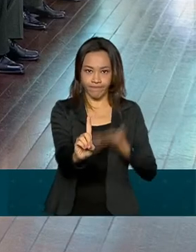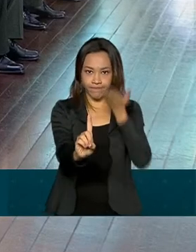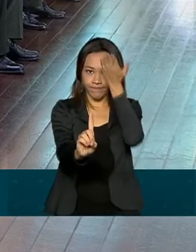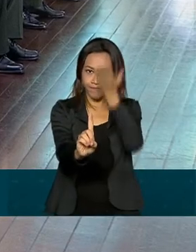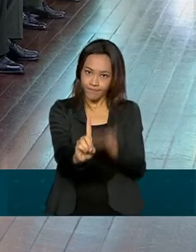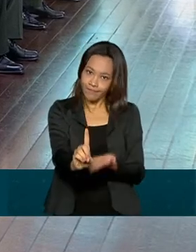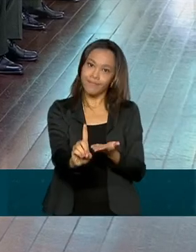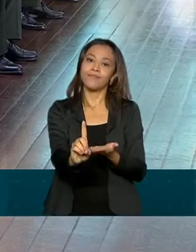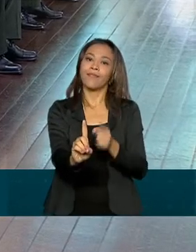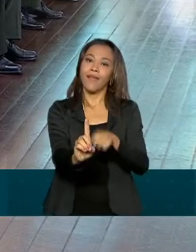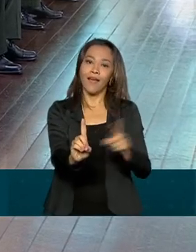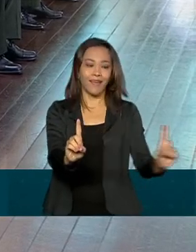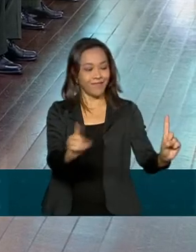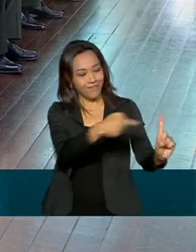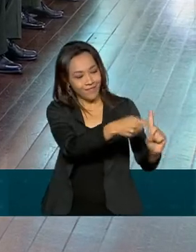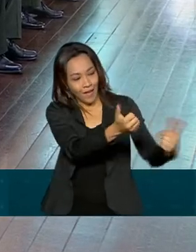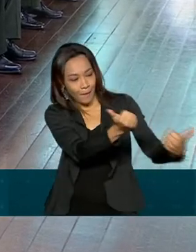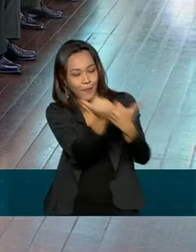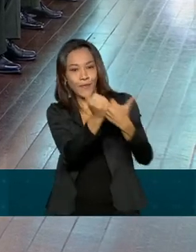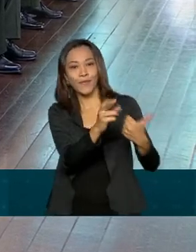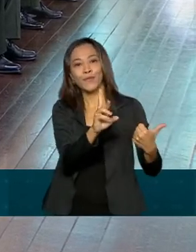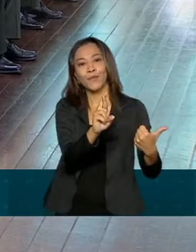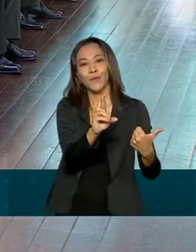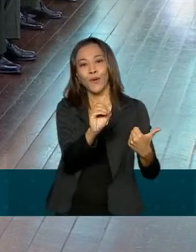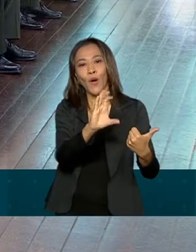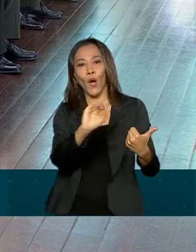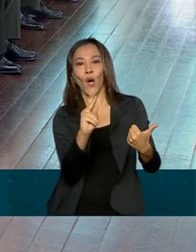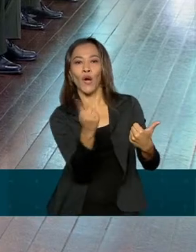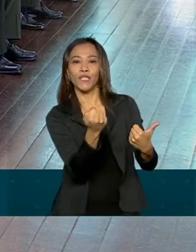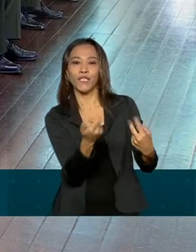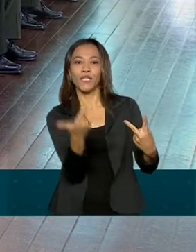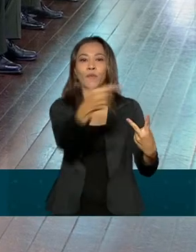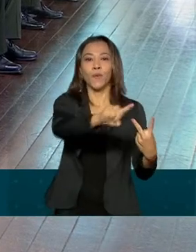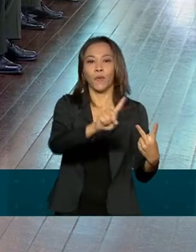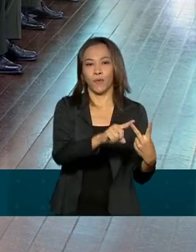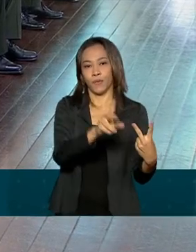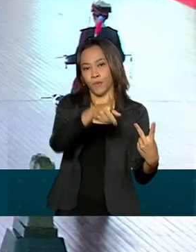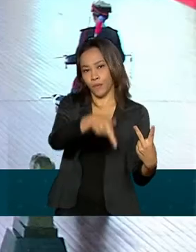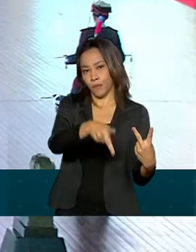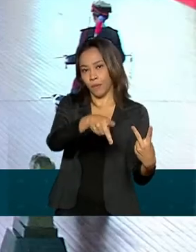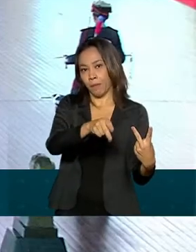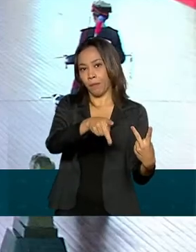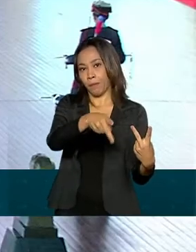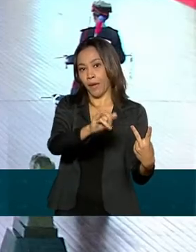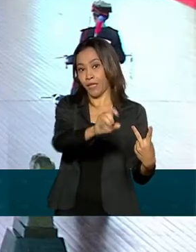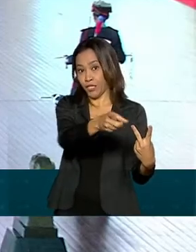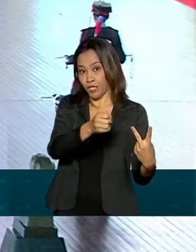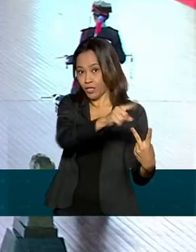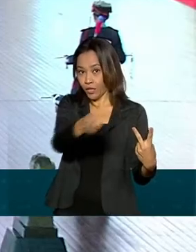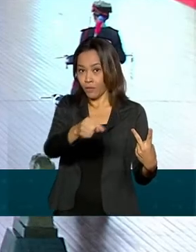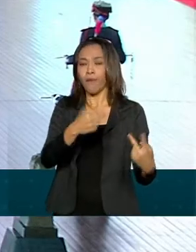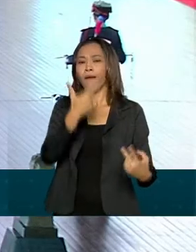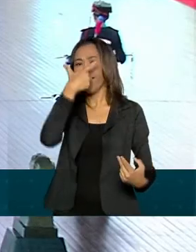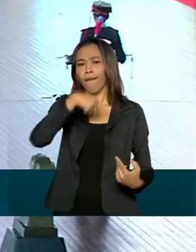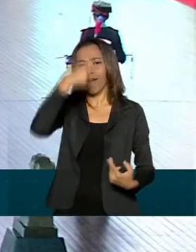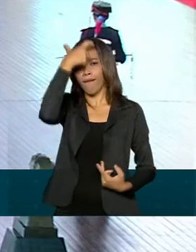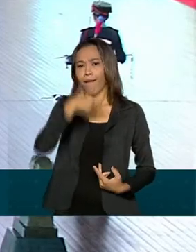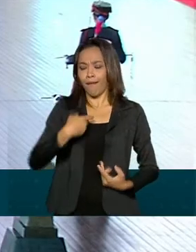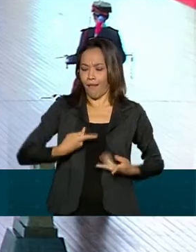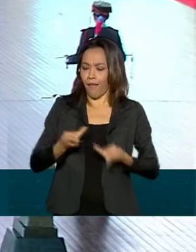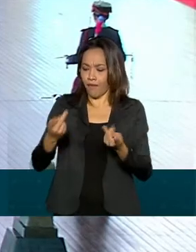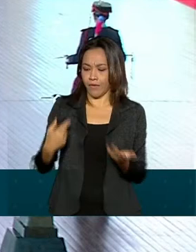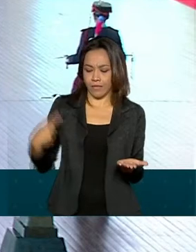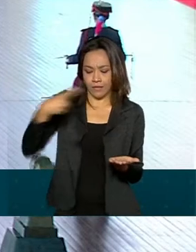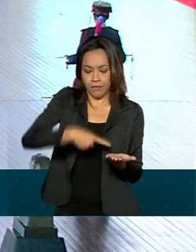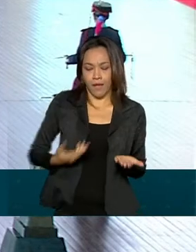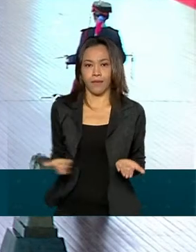de Freitas paraninfo dos Generais Rocha Lima e paixão Os portadores de suas espadas são os Cadetes de